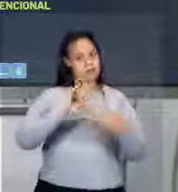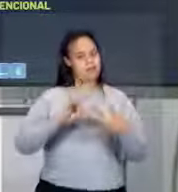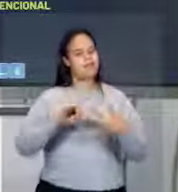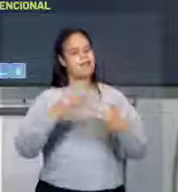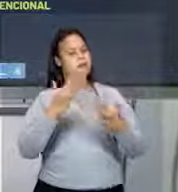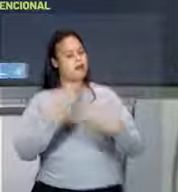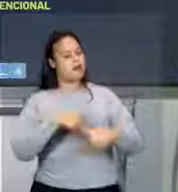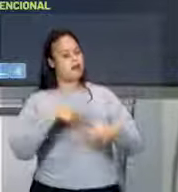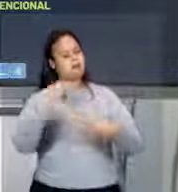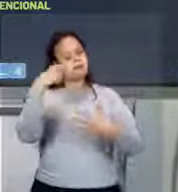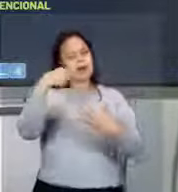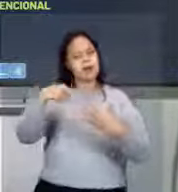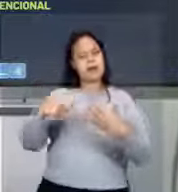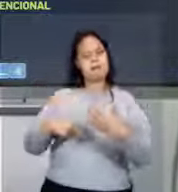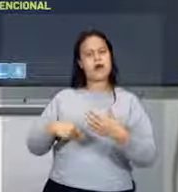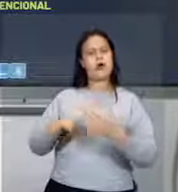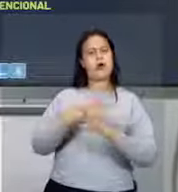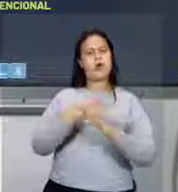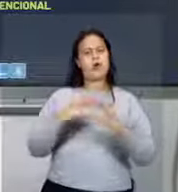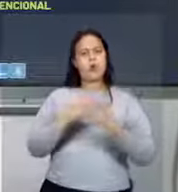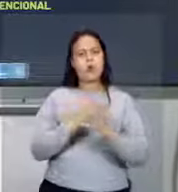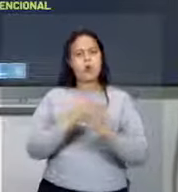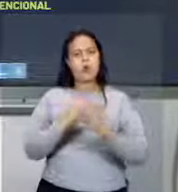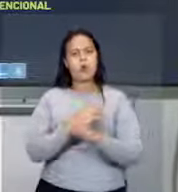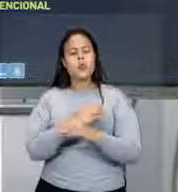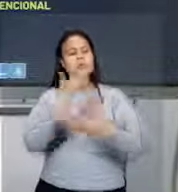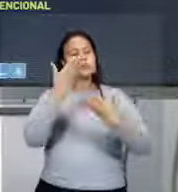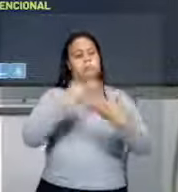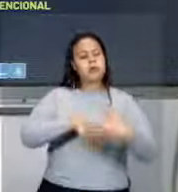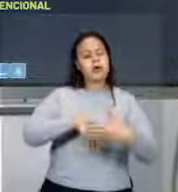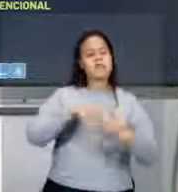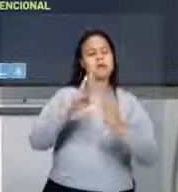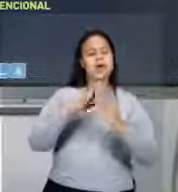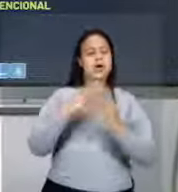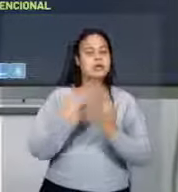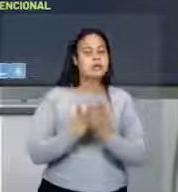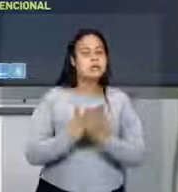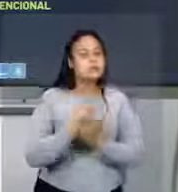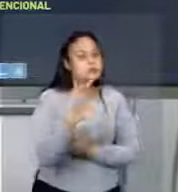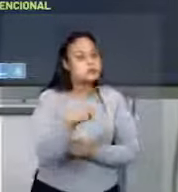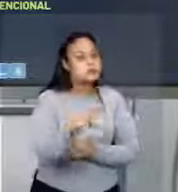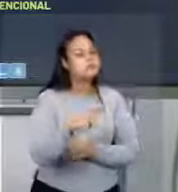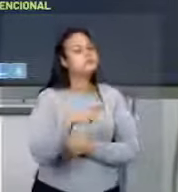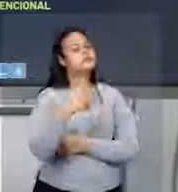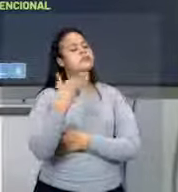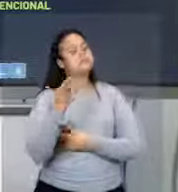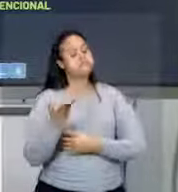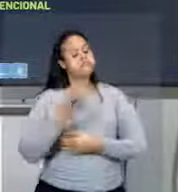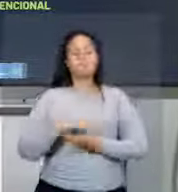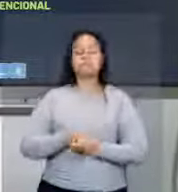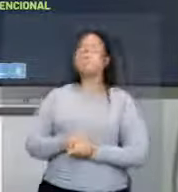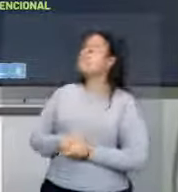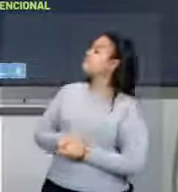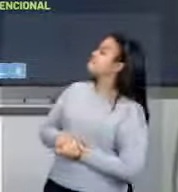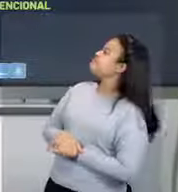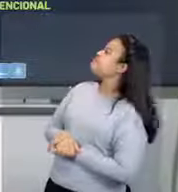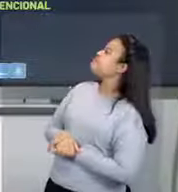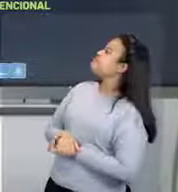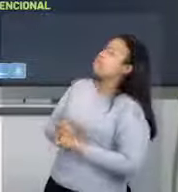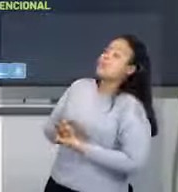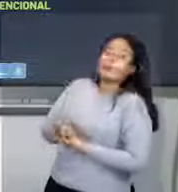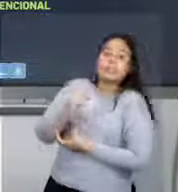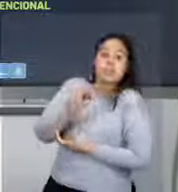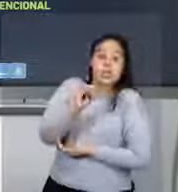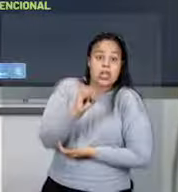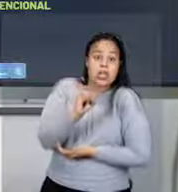outras provas, concurso, as provas lá na sua escola, quando não diz